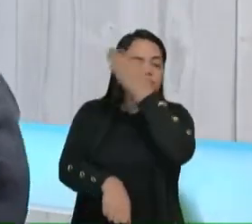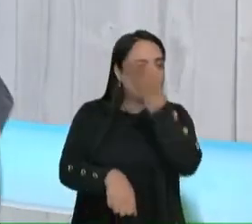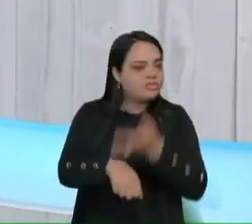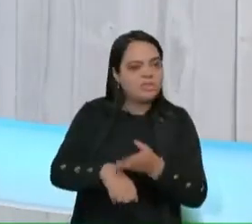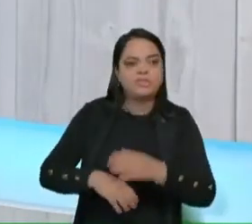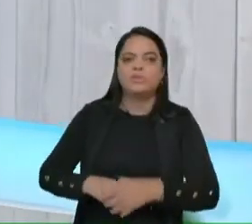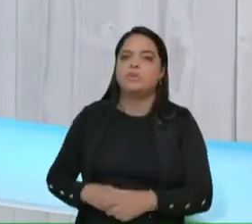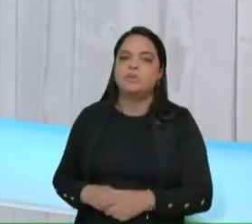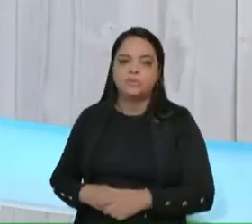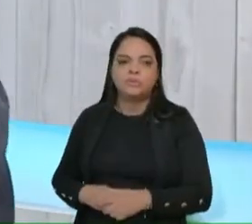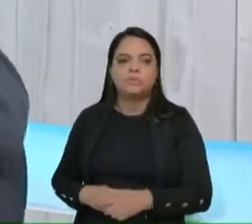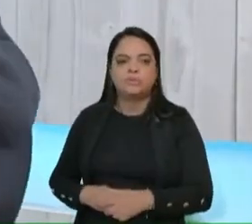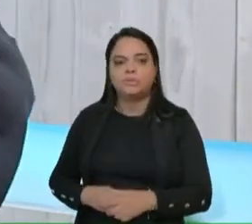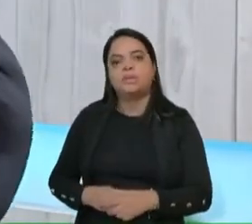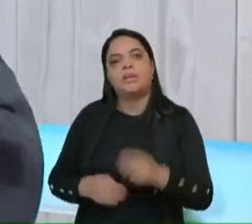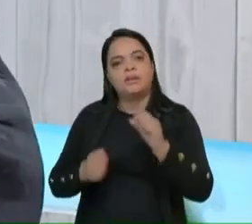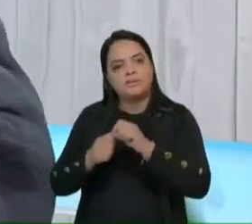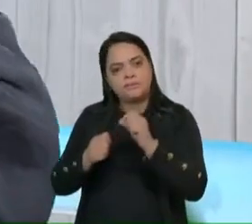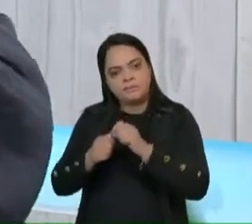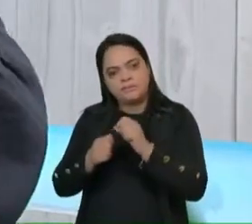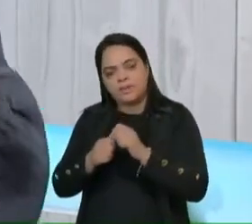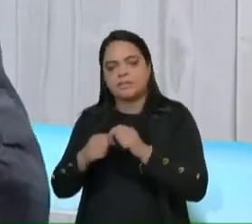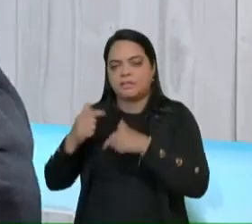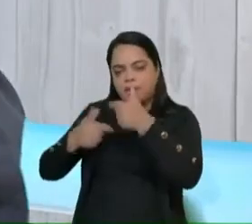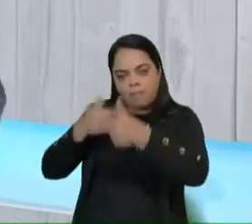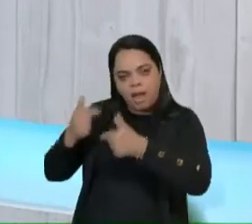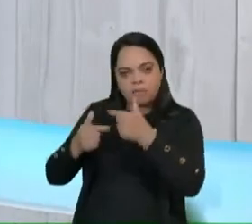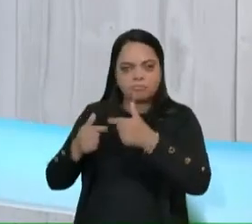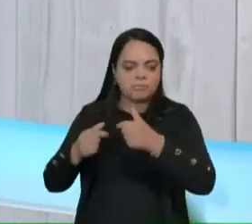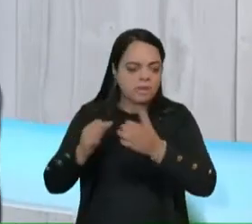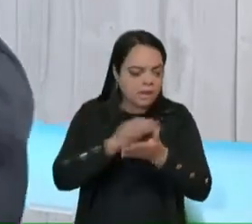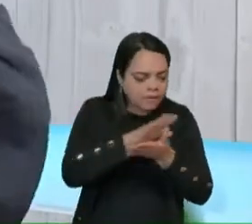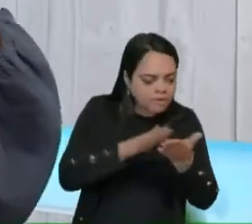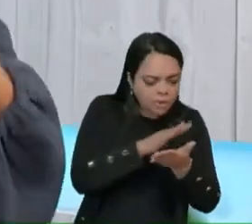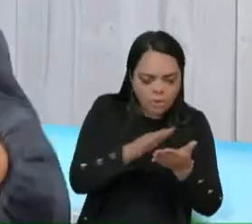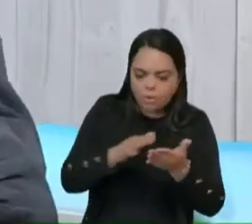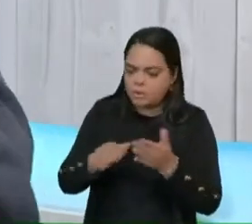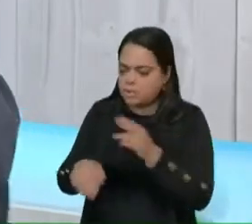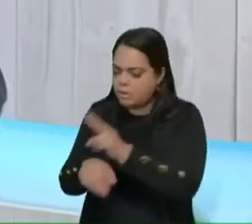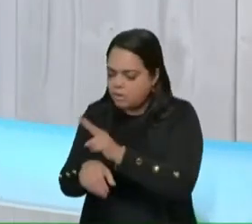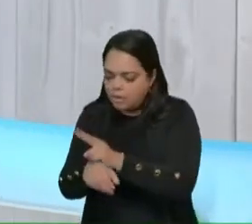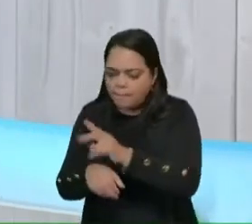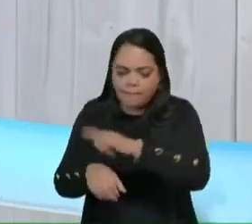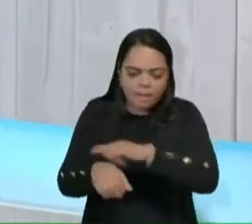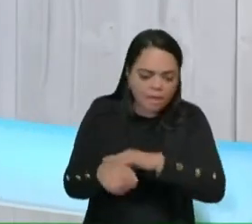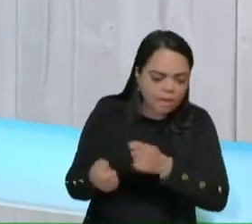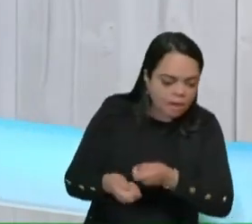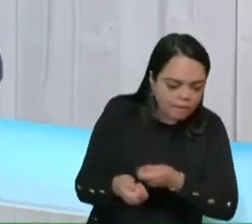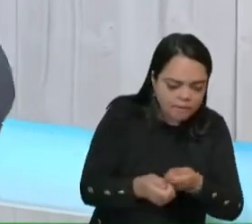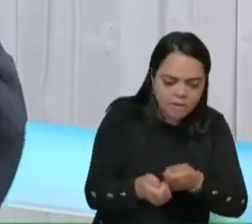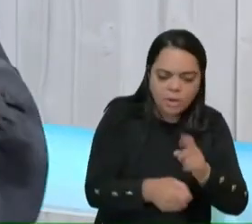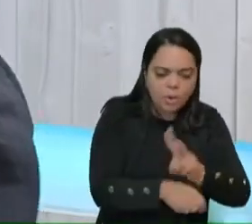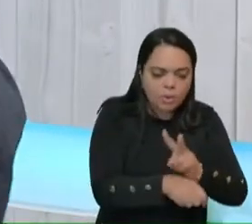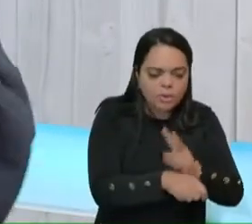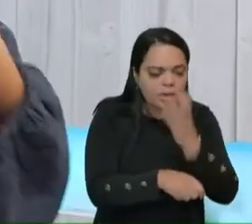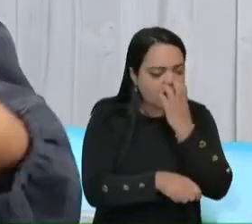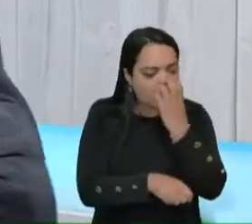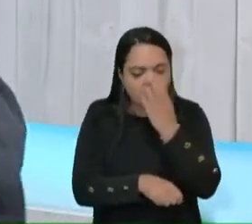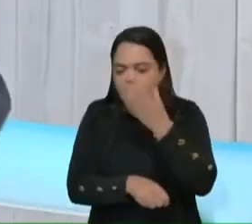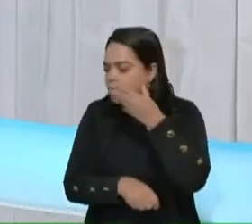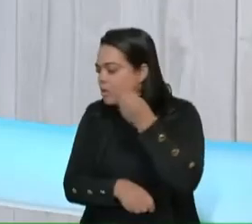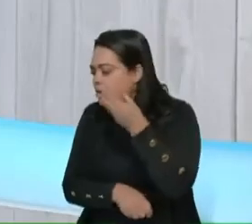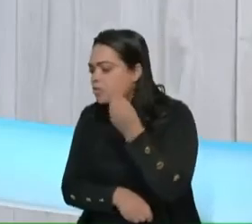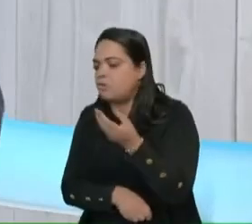é fazendo design lavando louça banheiro cuidando do gato cuidando do cachorro cuidando né dos das suas